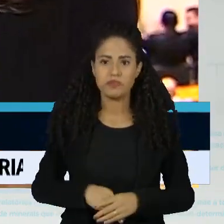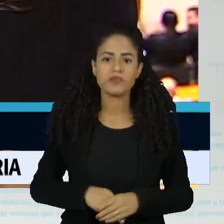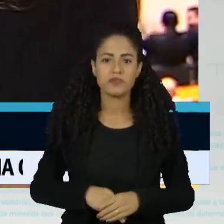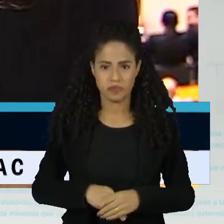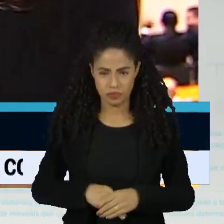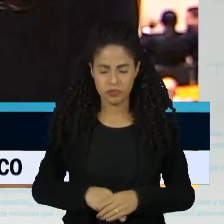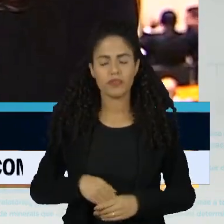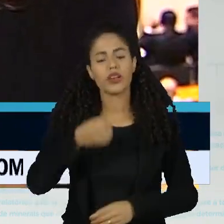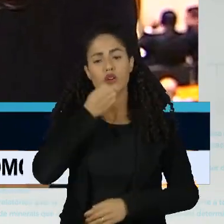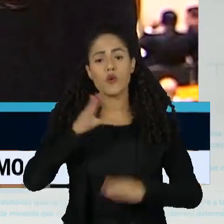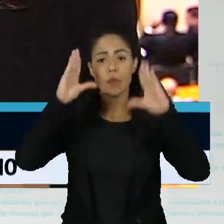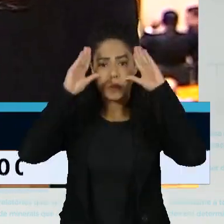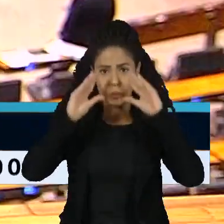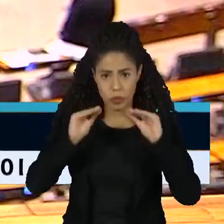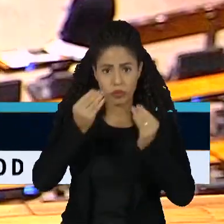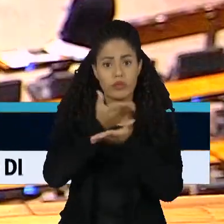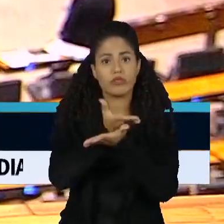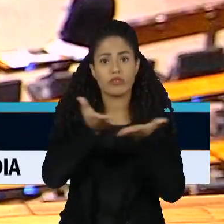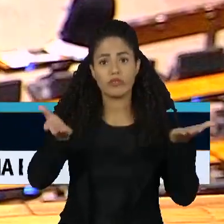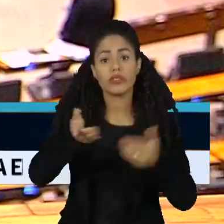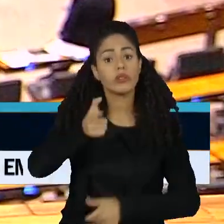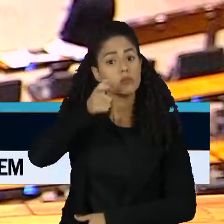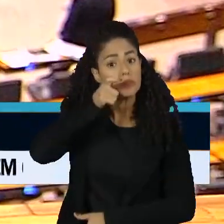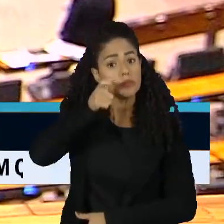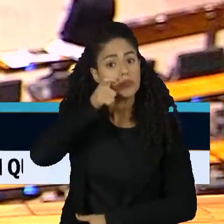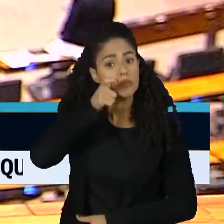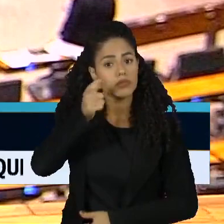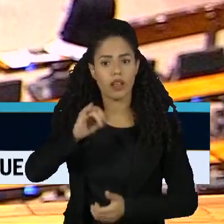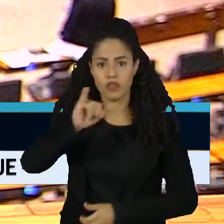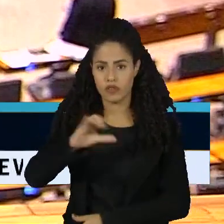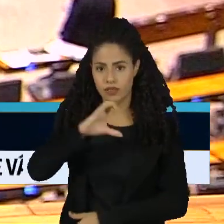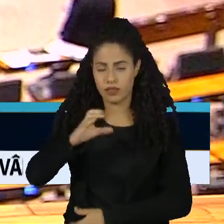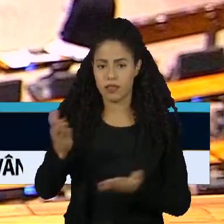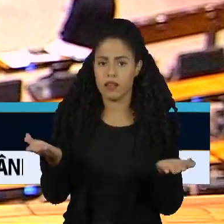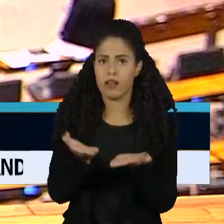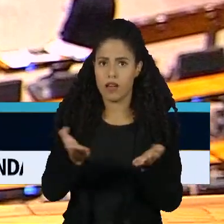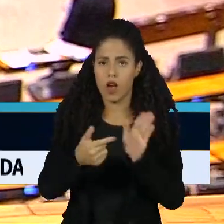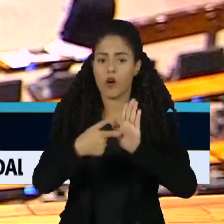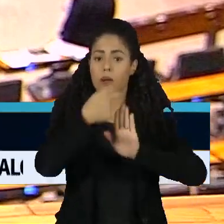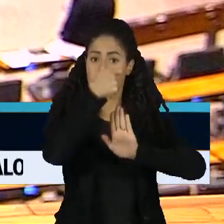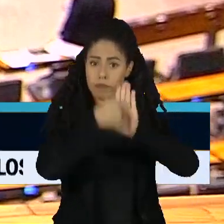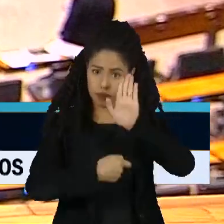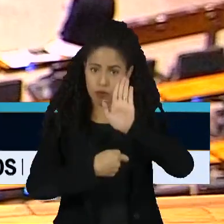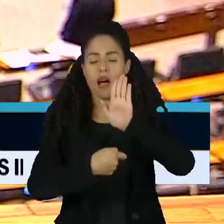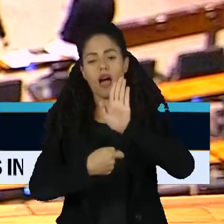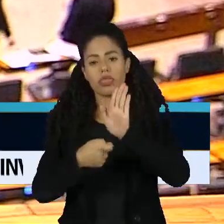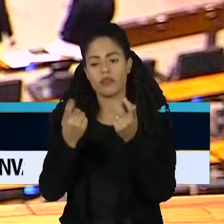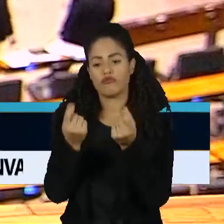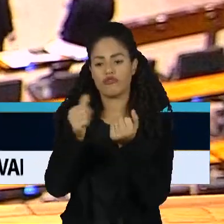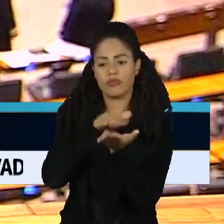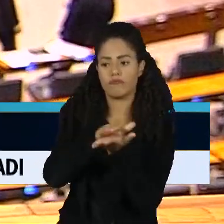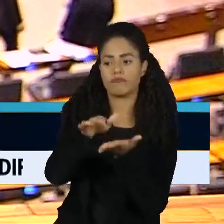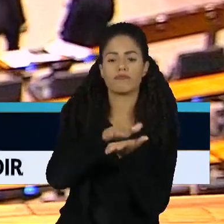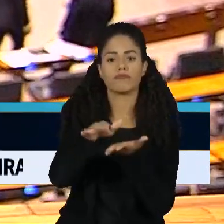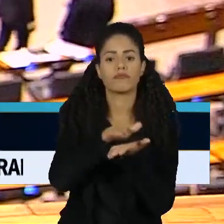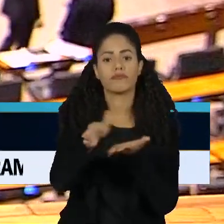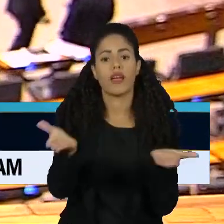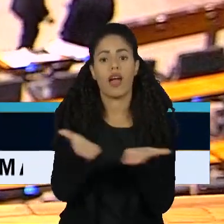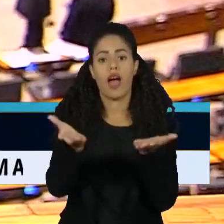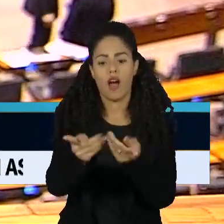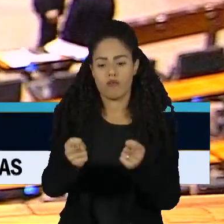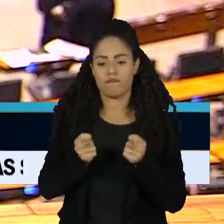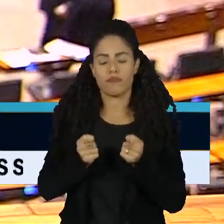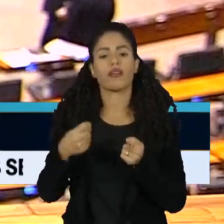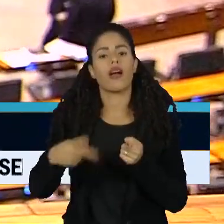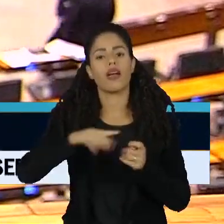Boa Noite Karen boa noite a você que nos assiste o texto do novo Marco fiscal foi aprovado com tranquilidade aqui